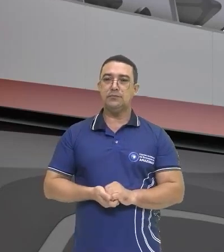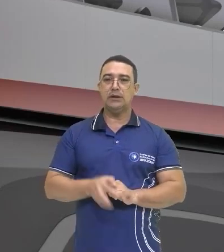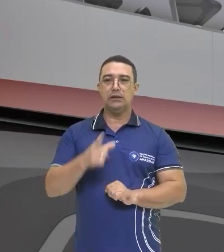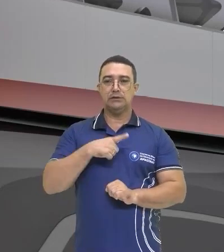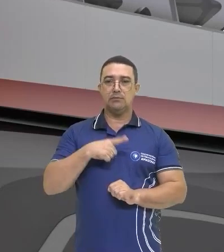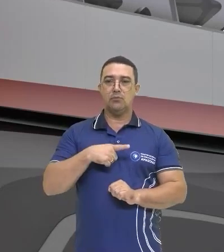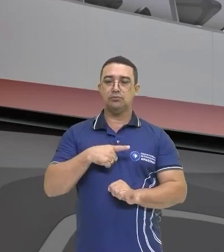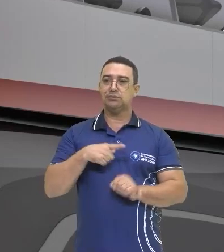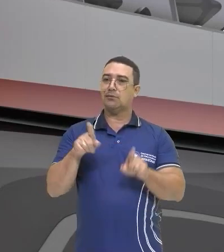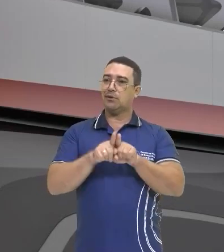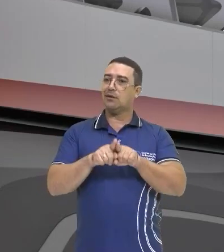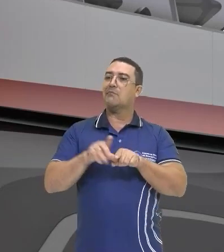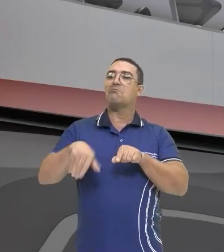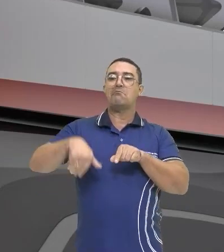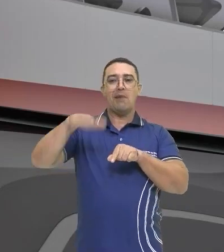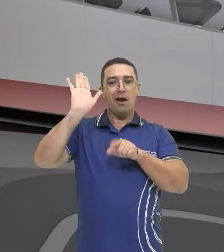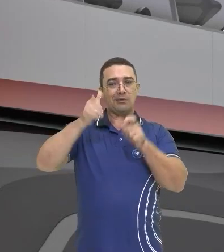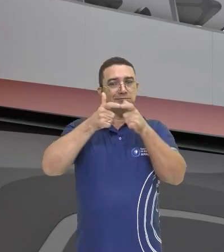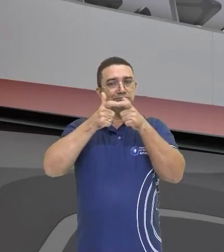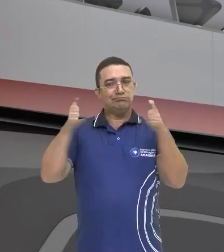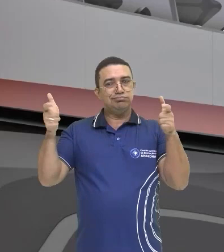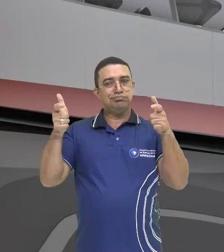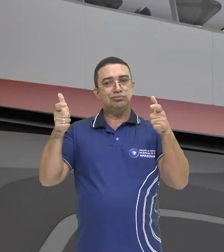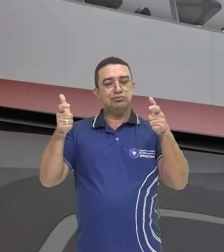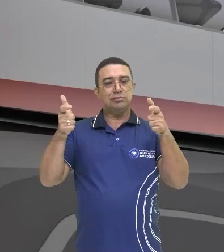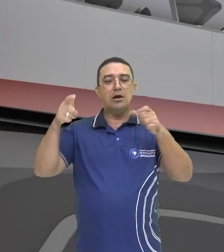maior entrada dos países,